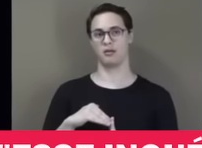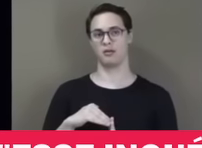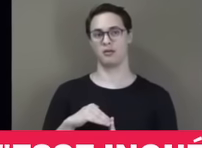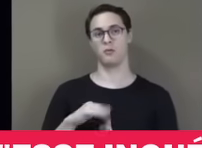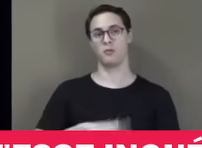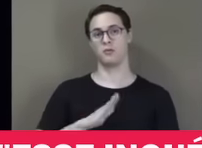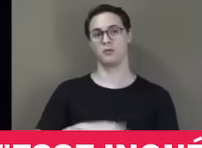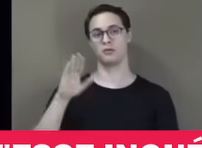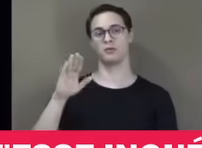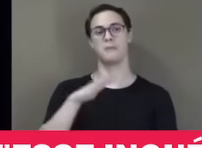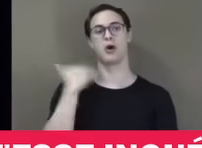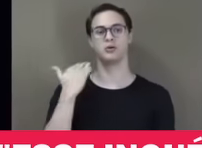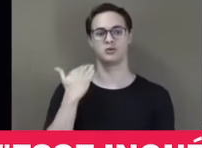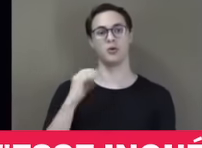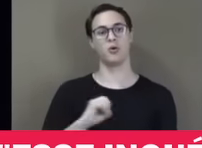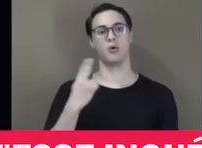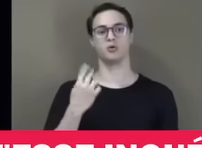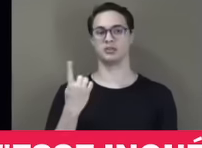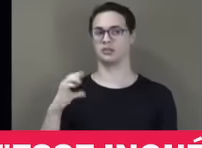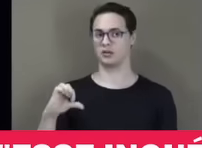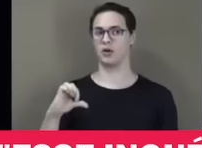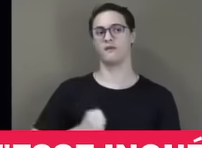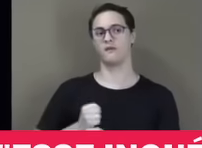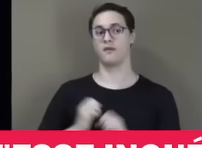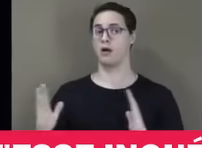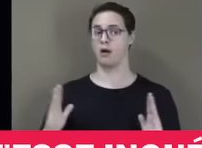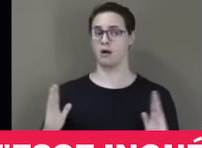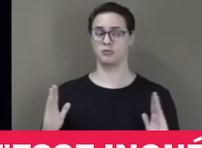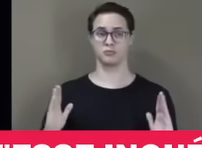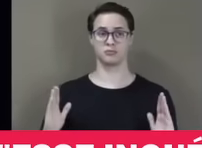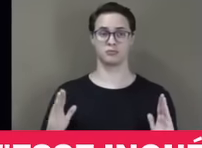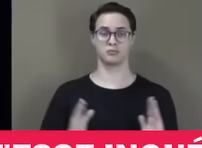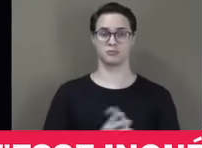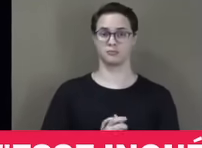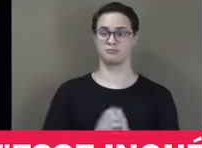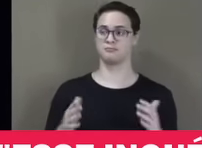até o momento que Deus me chamar, ou por 19 anos. Esse é um mandato. Outrora, 14.